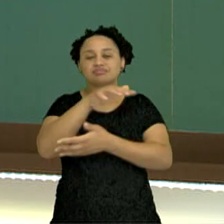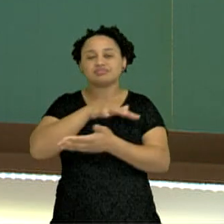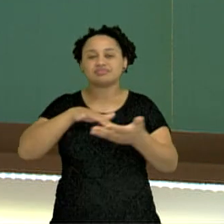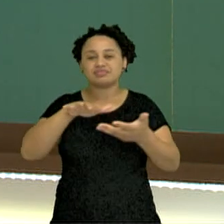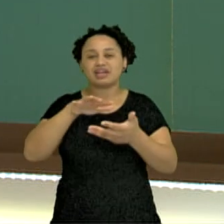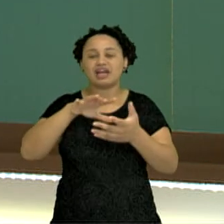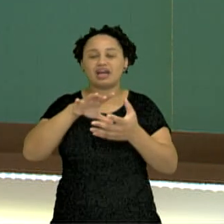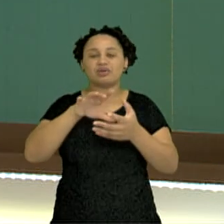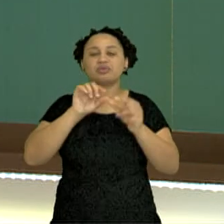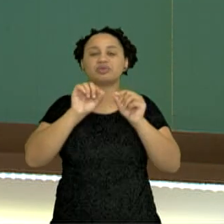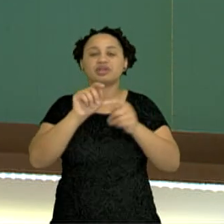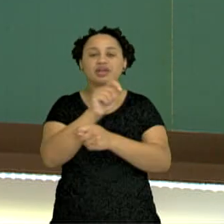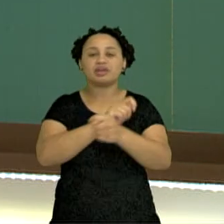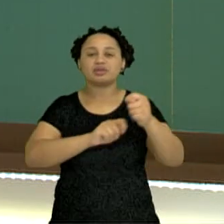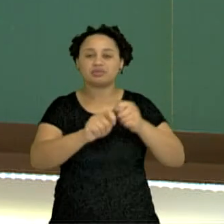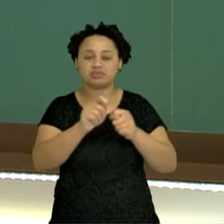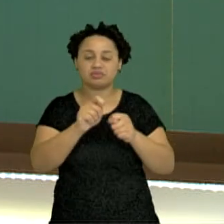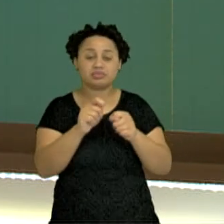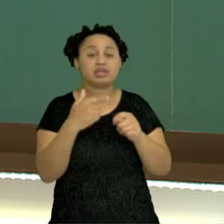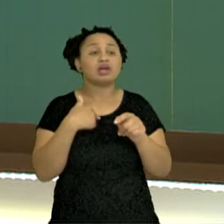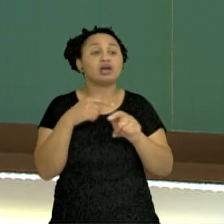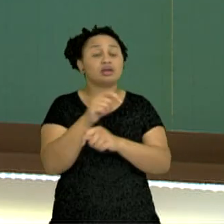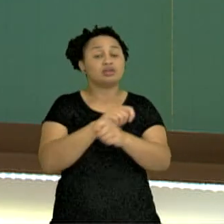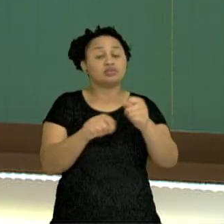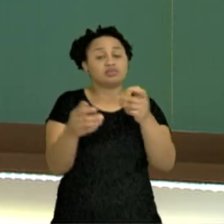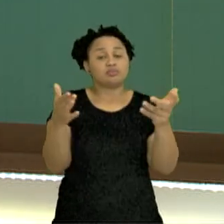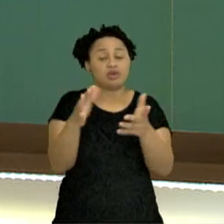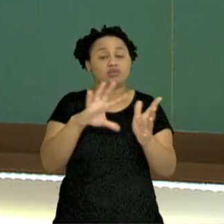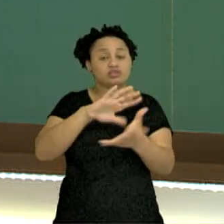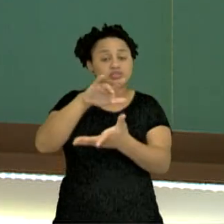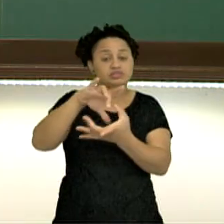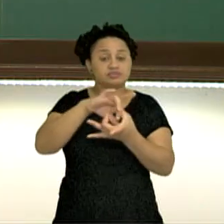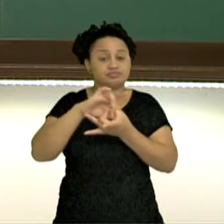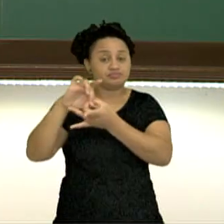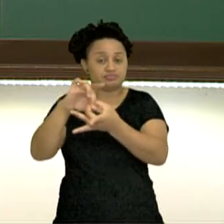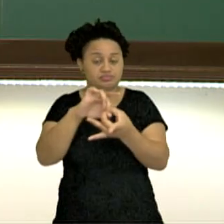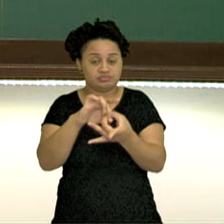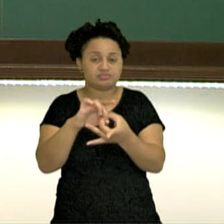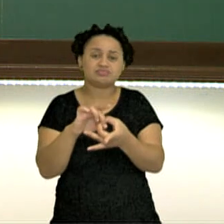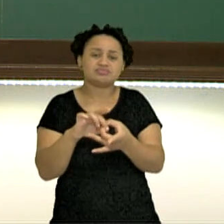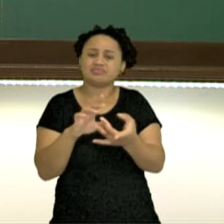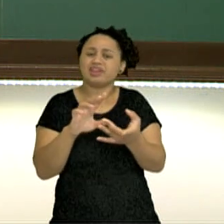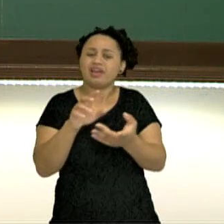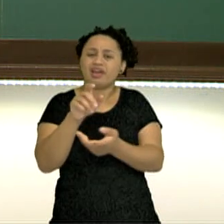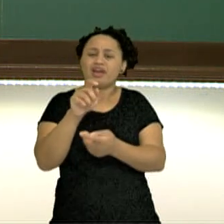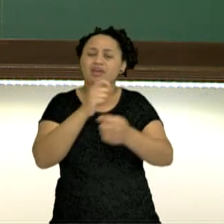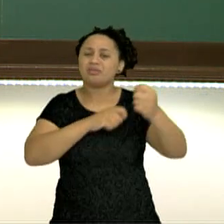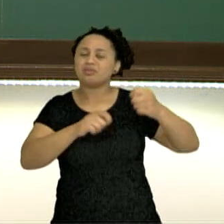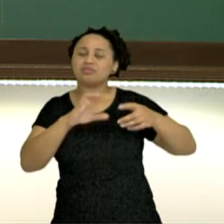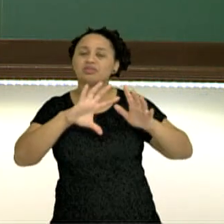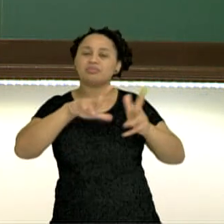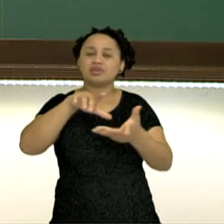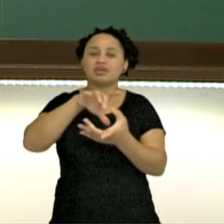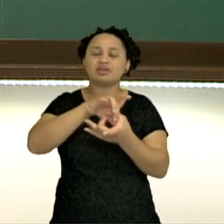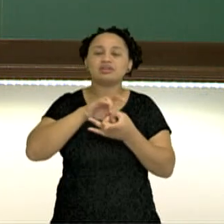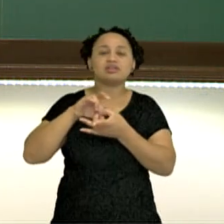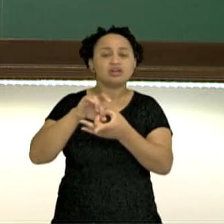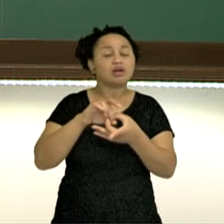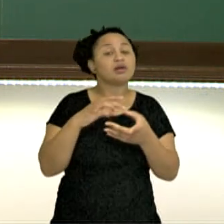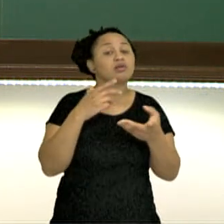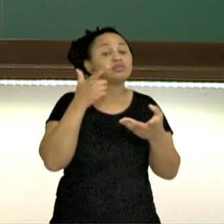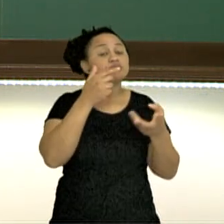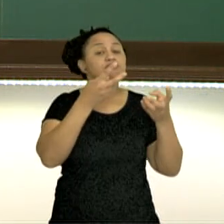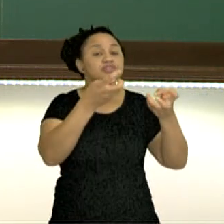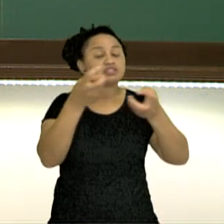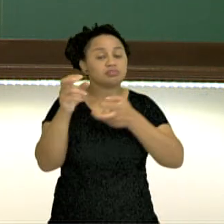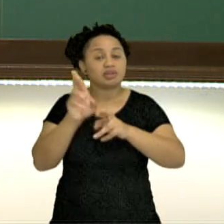a gente vai perceber que a economia hoje ela se encontra globalizada. E quando a gente fala em economia globalizada, a gente percebe que as